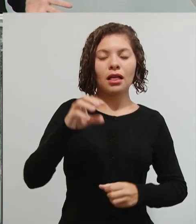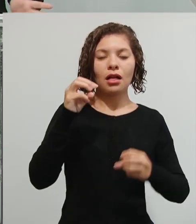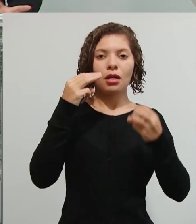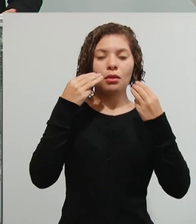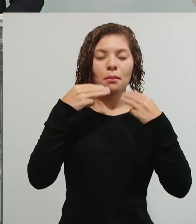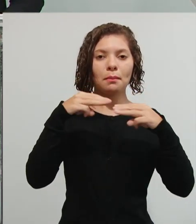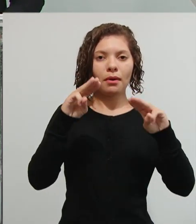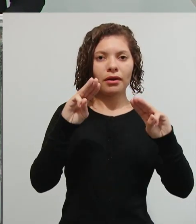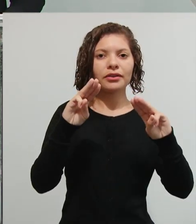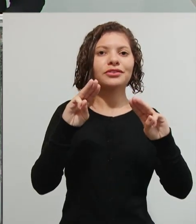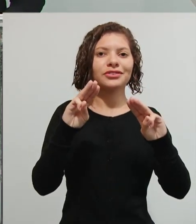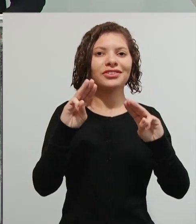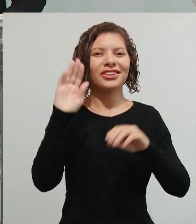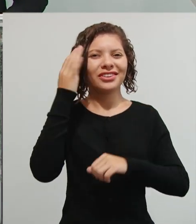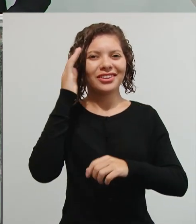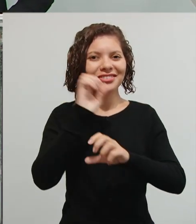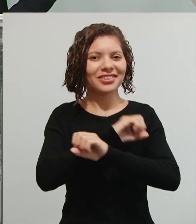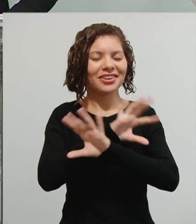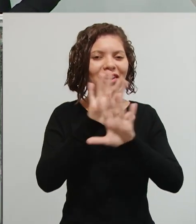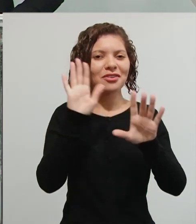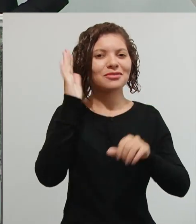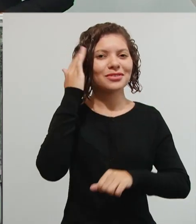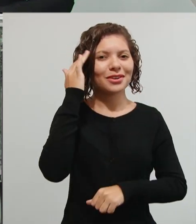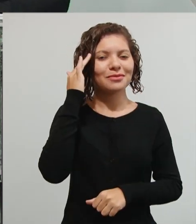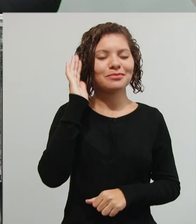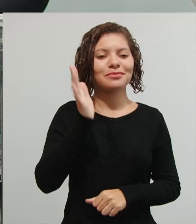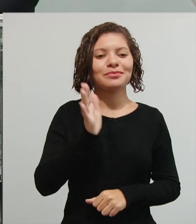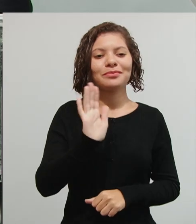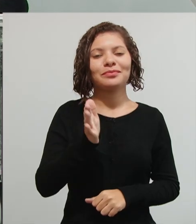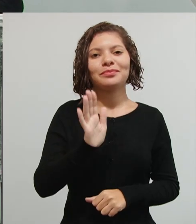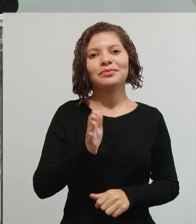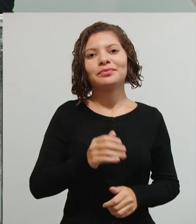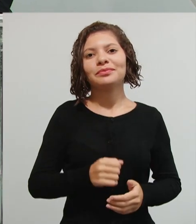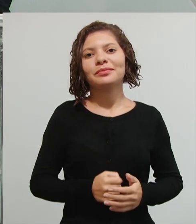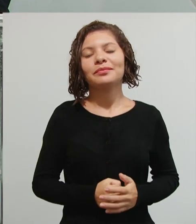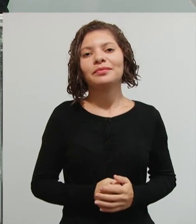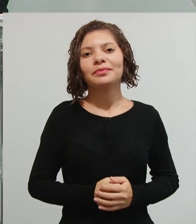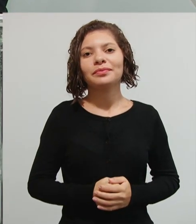áreas onde isso aí acontece na prática. Bom, gente, a gente está